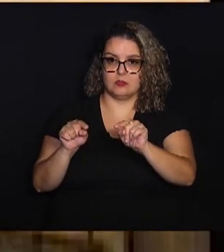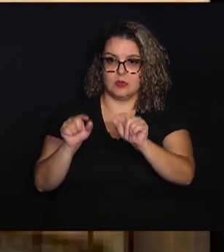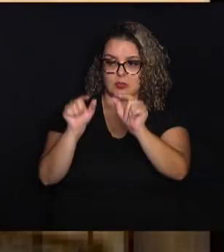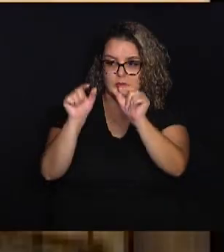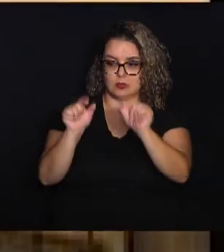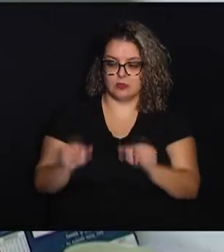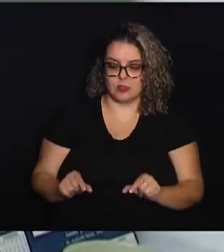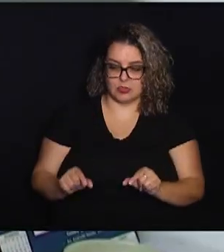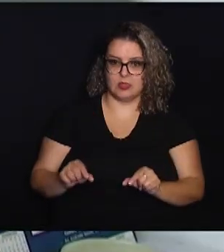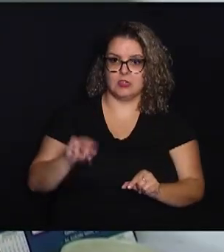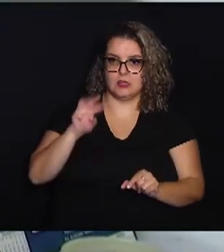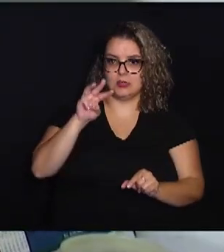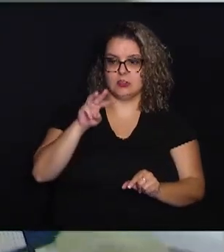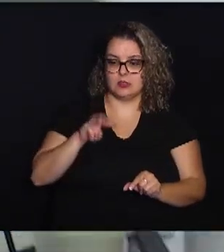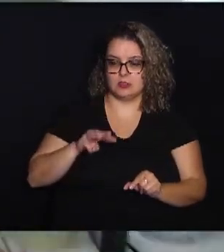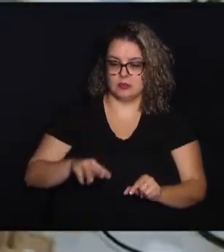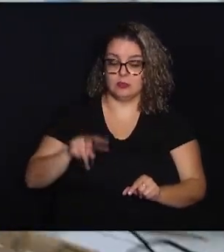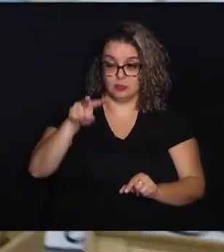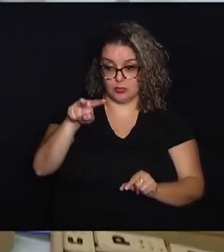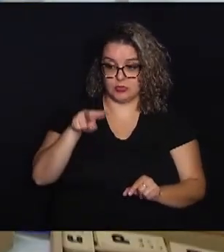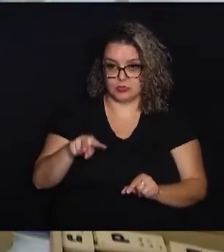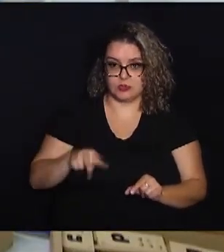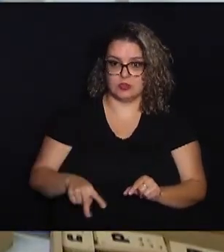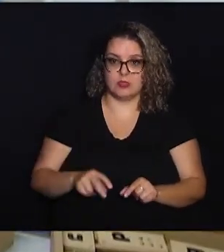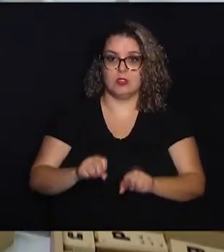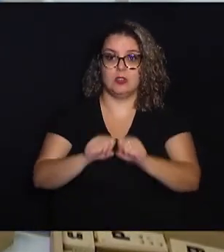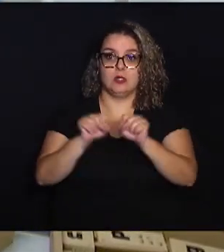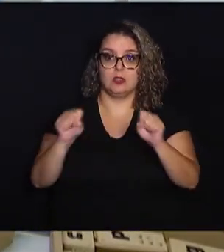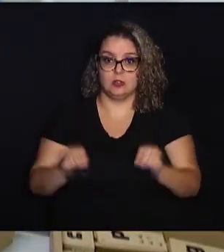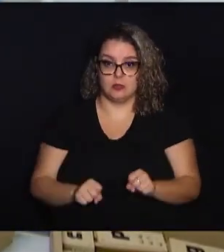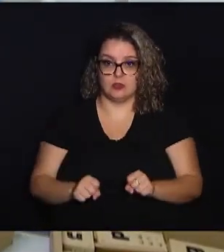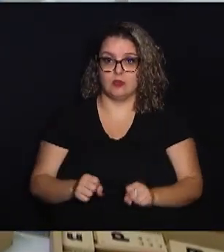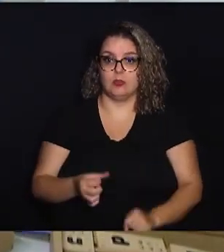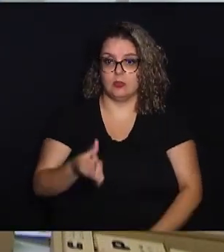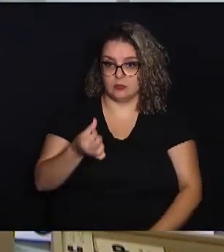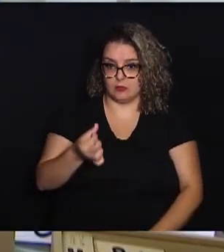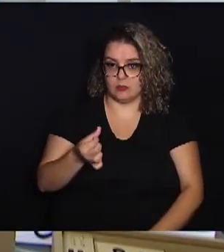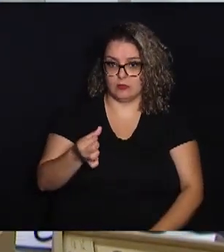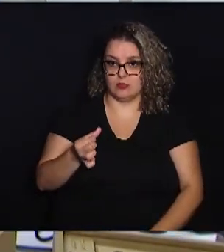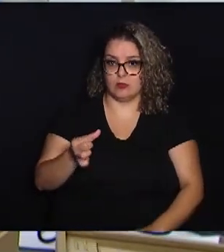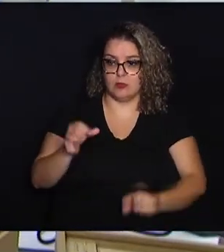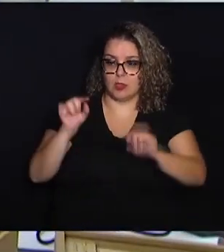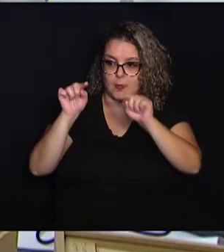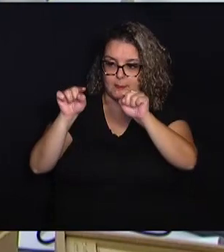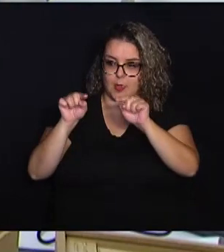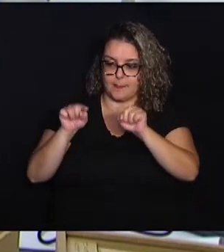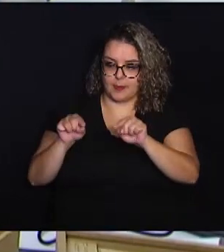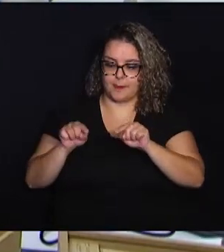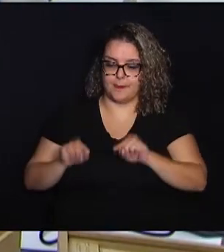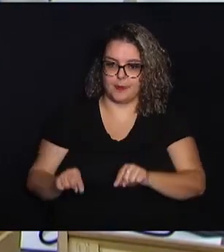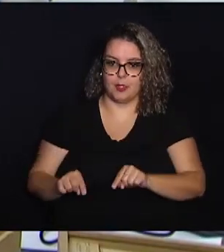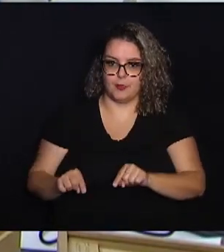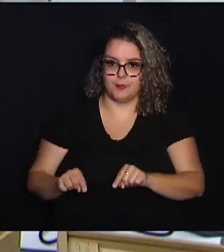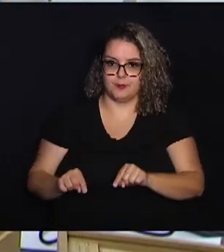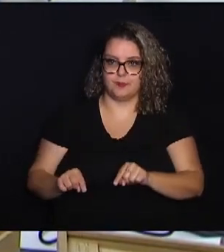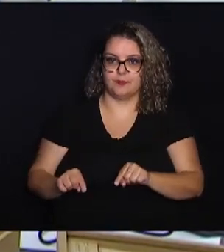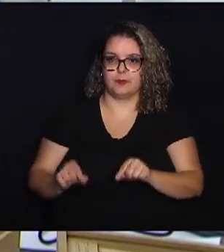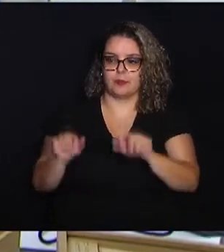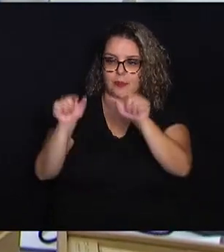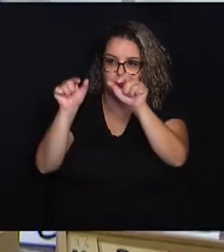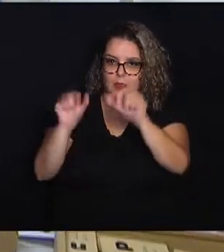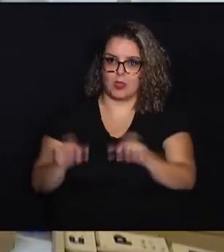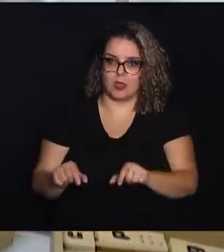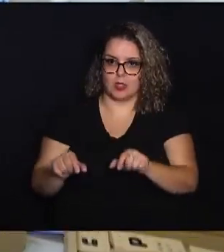3 pontos. É um sistema composto por 6 pontos em relevo, né? Formado por 2 colunas e